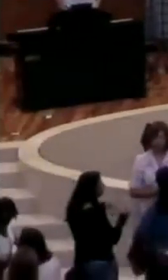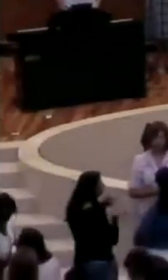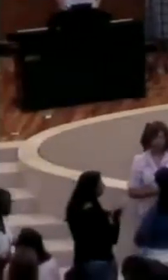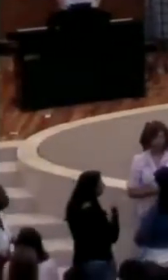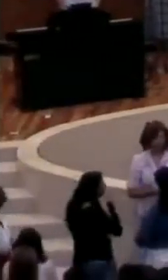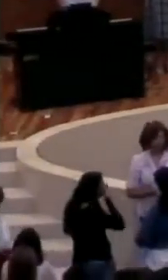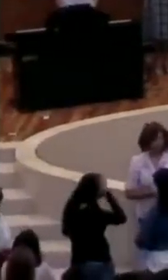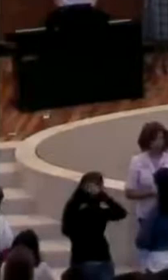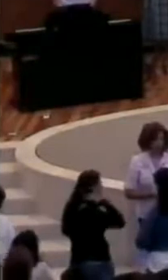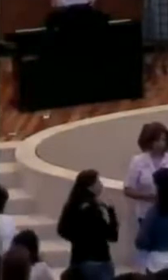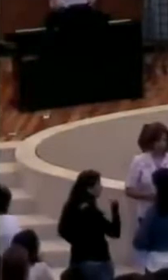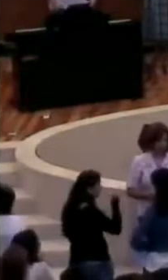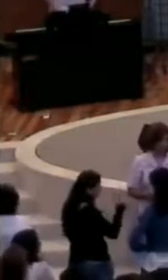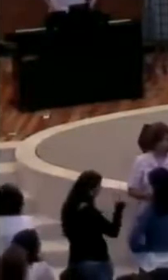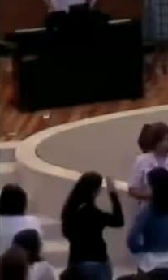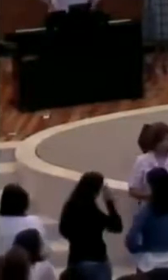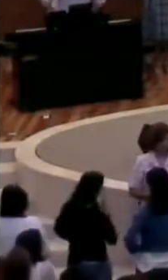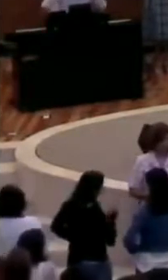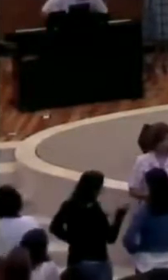você.